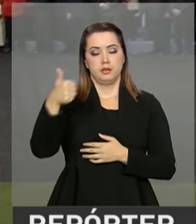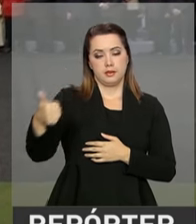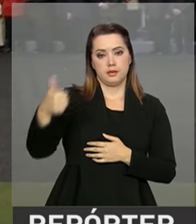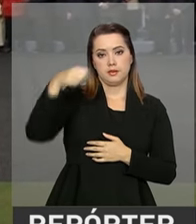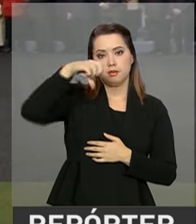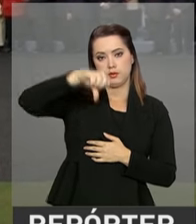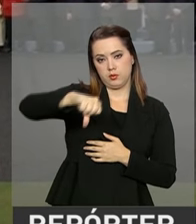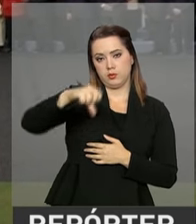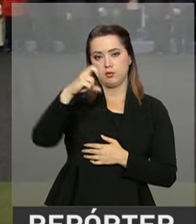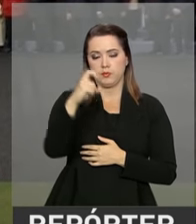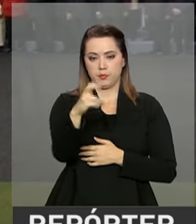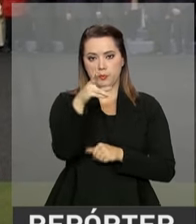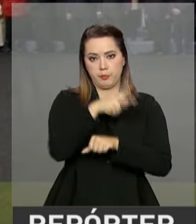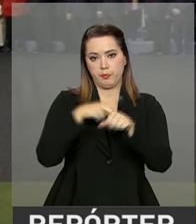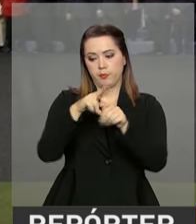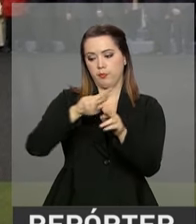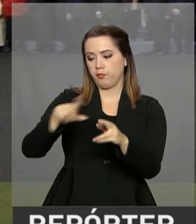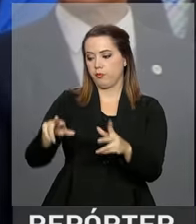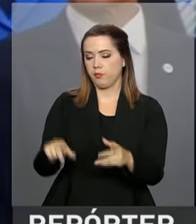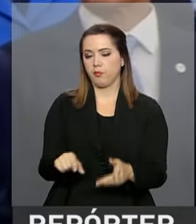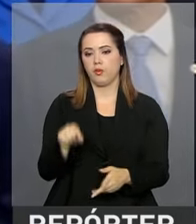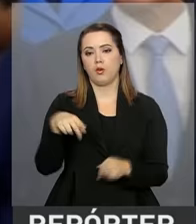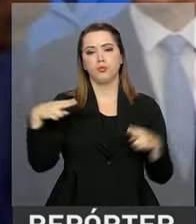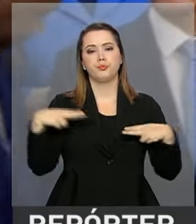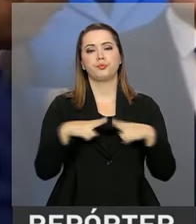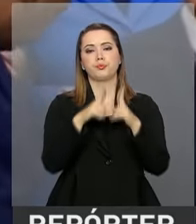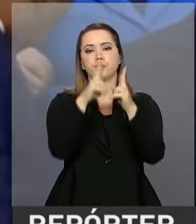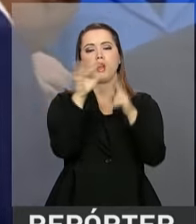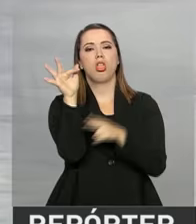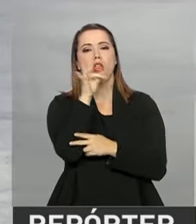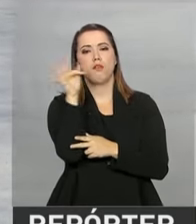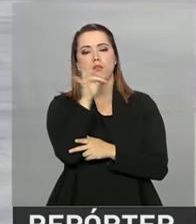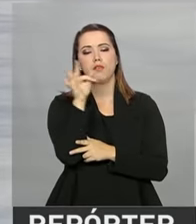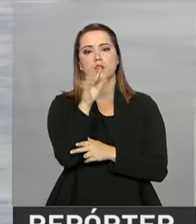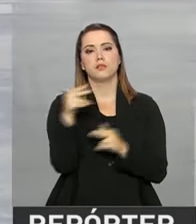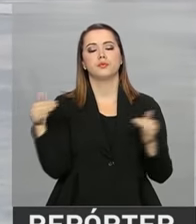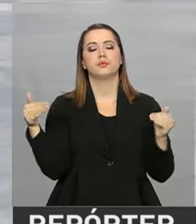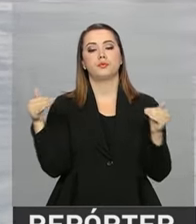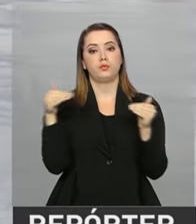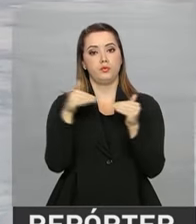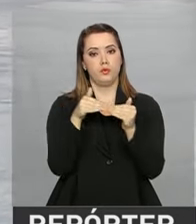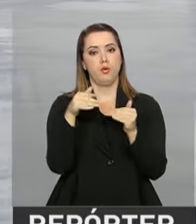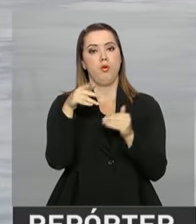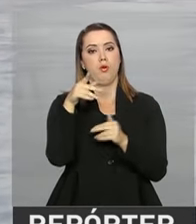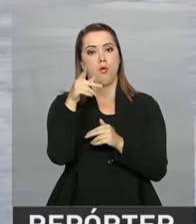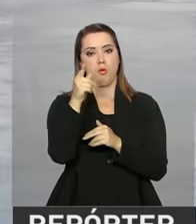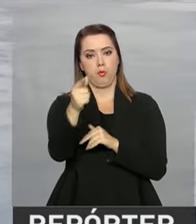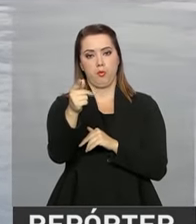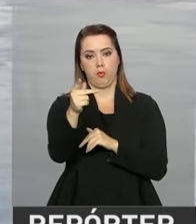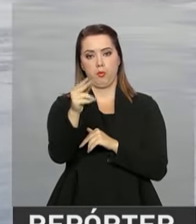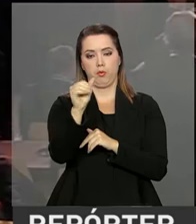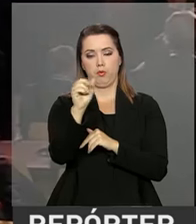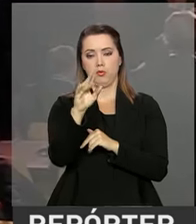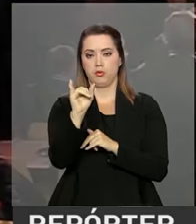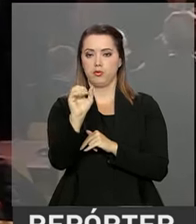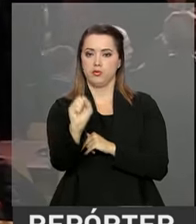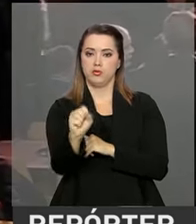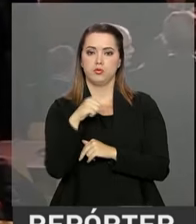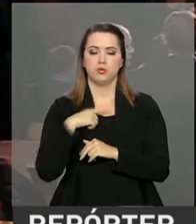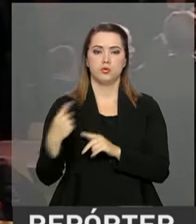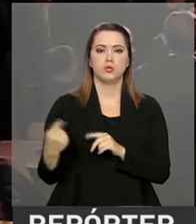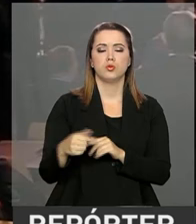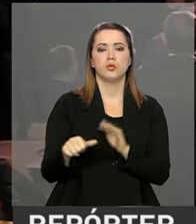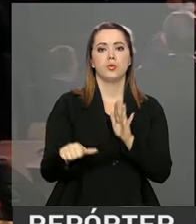assinaram em dezembro do ano passado na França o acordo de Paris. A expectativa é que o país esteja entre as primeiras e